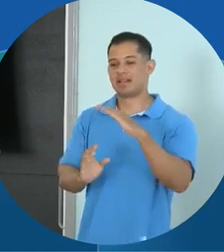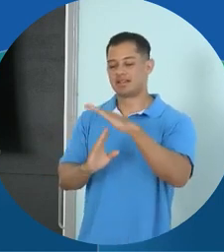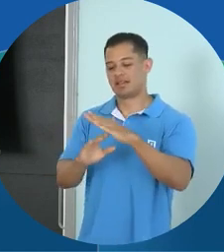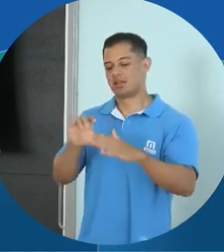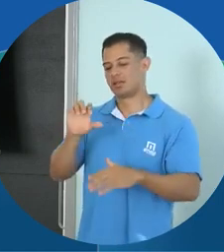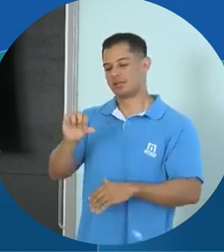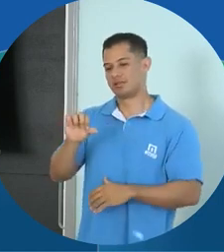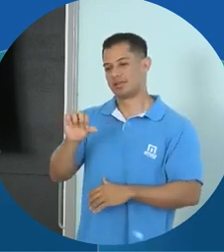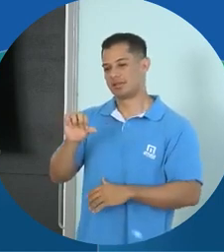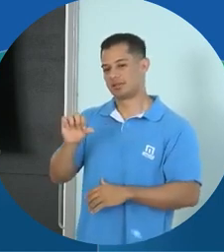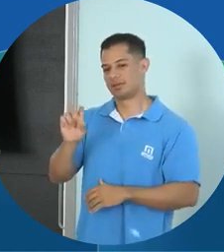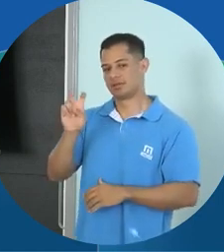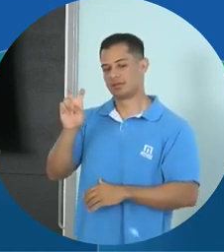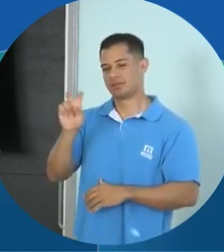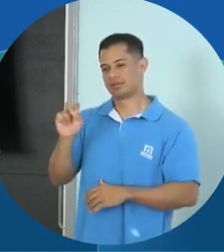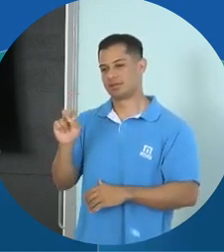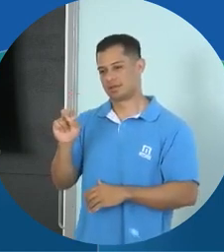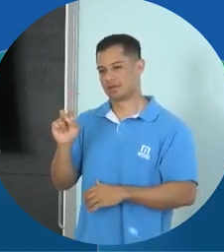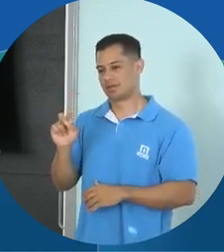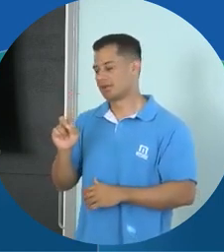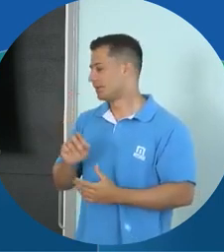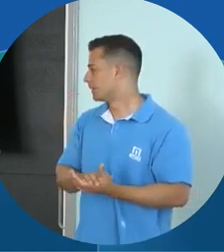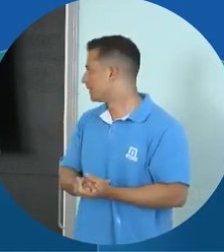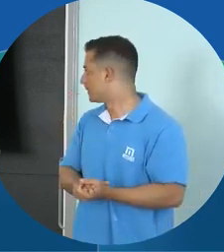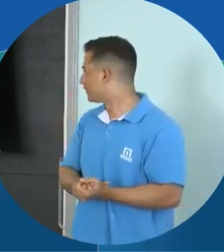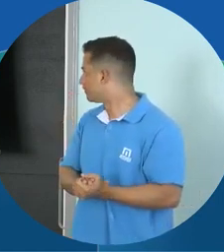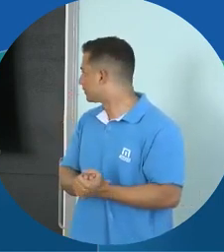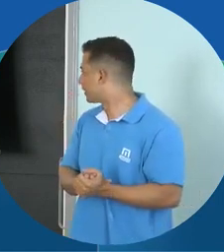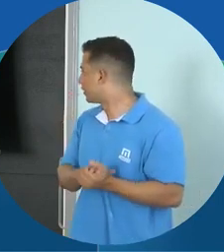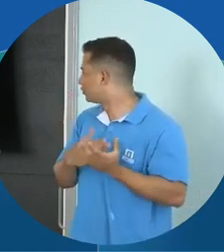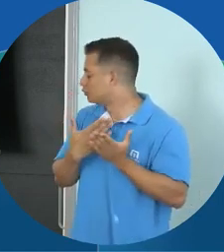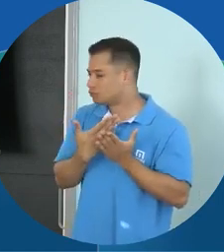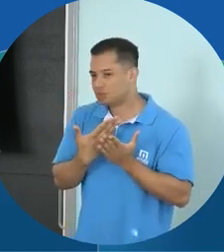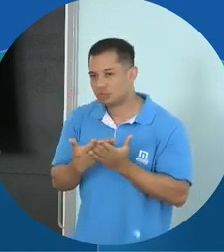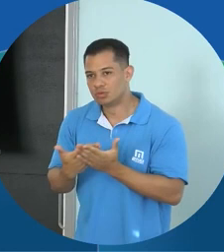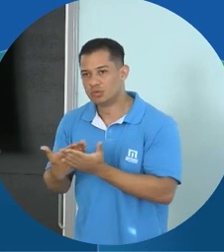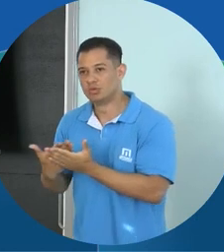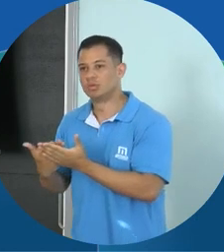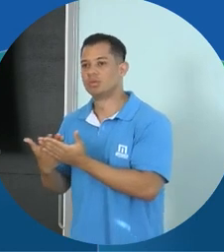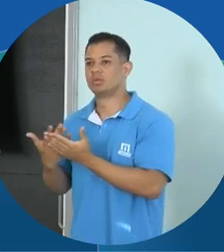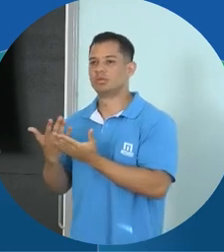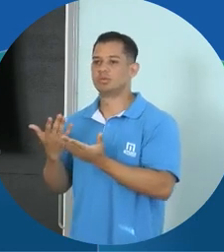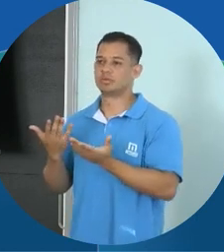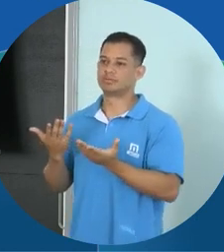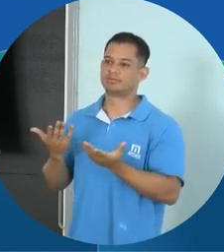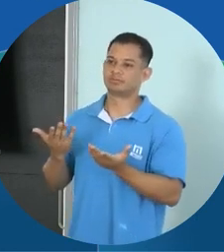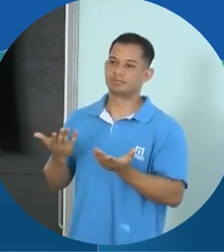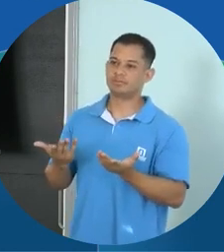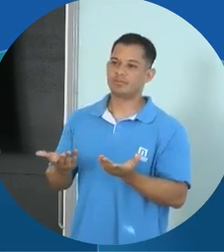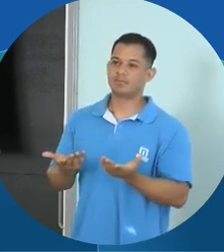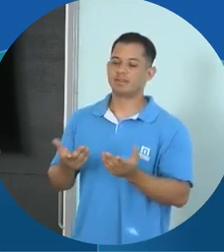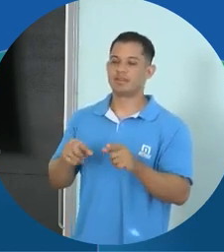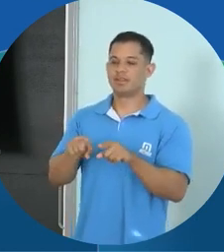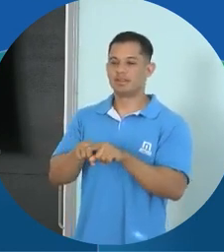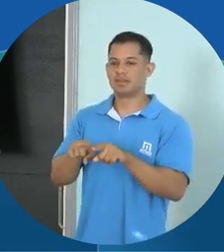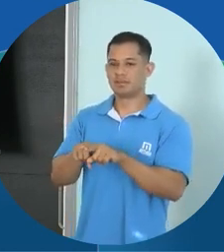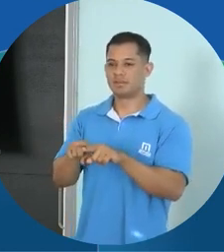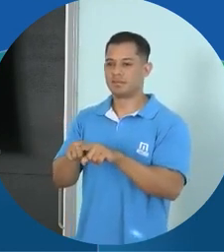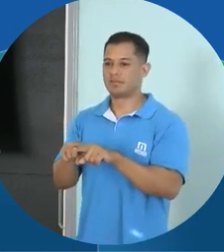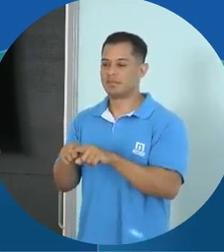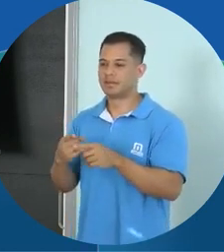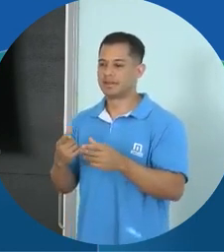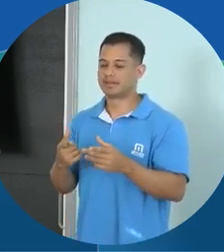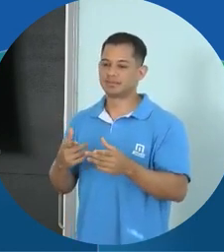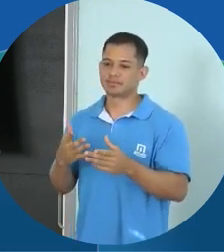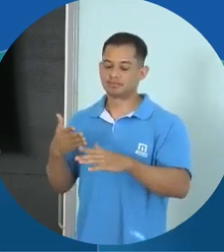compressão, mas com os estudos e com as intervenções que foram feitas nas estacas